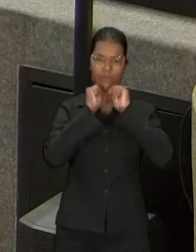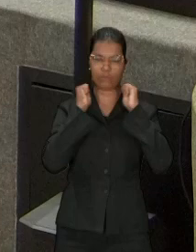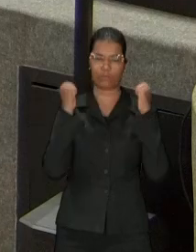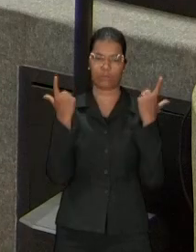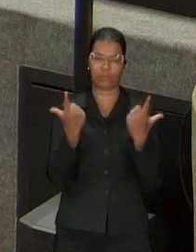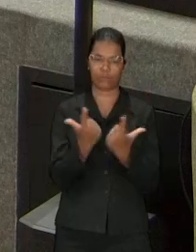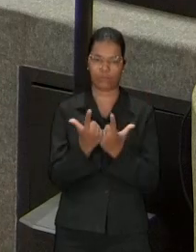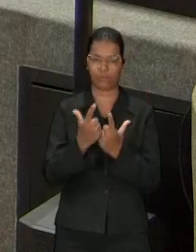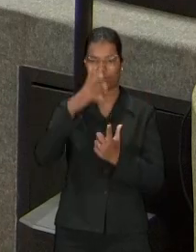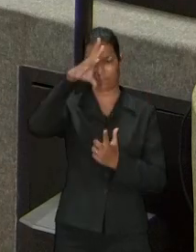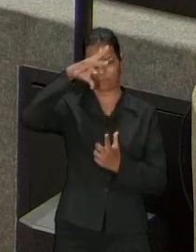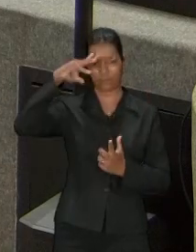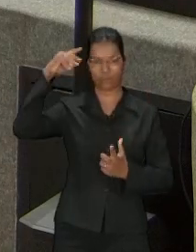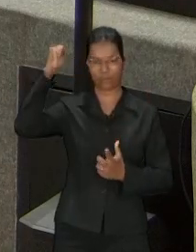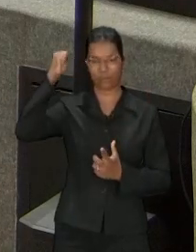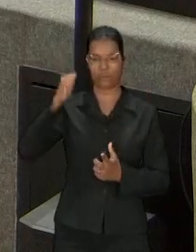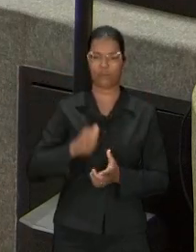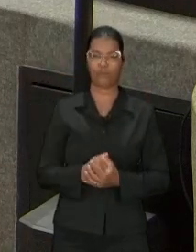Grosso.